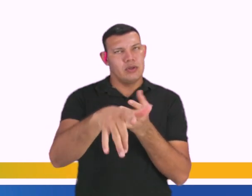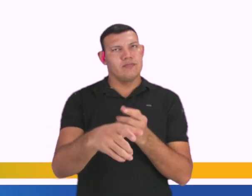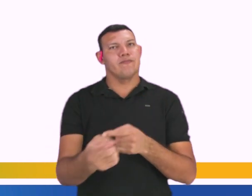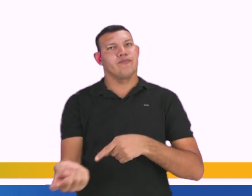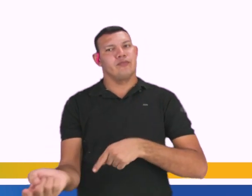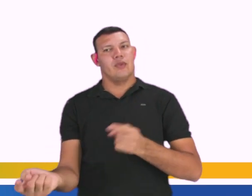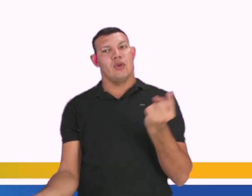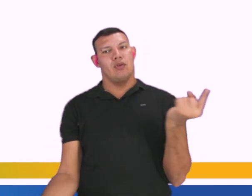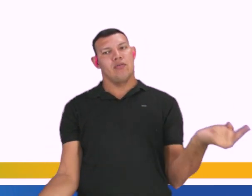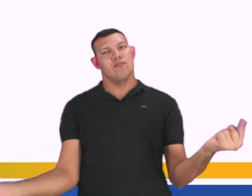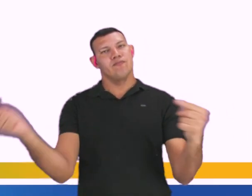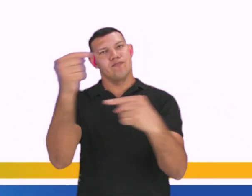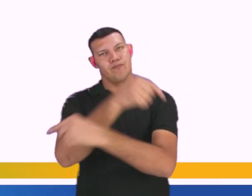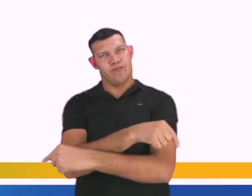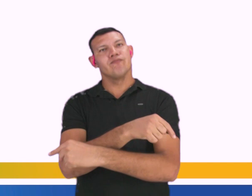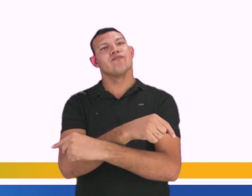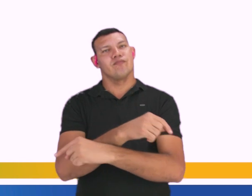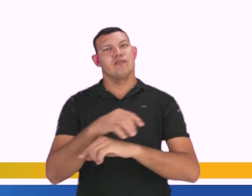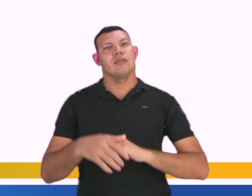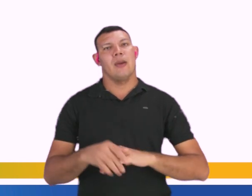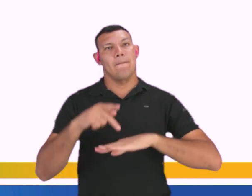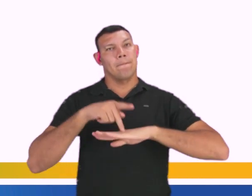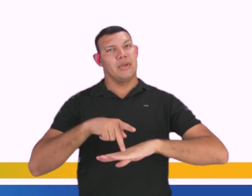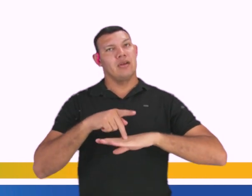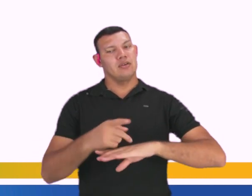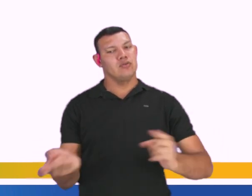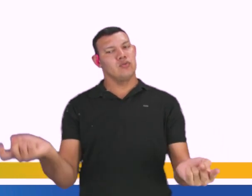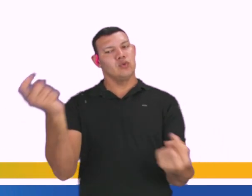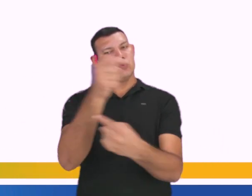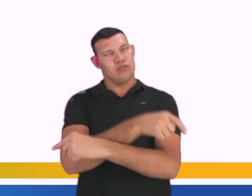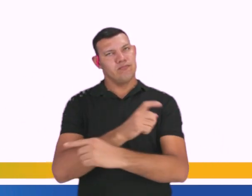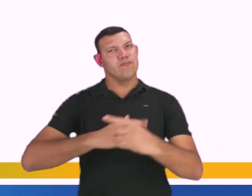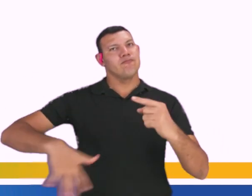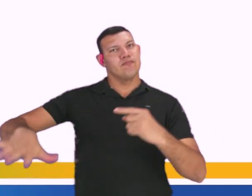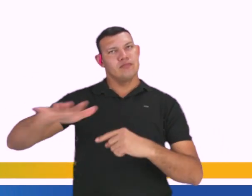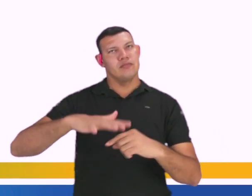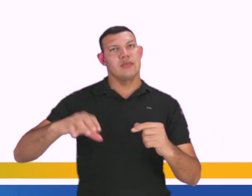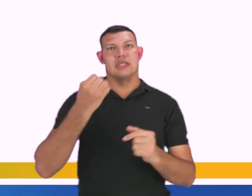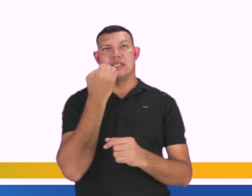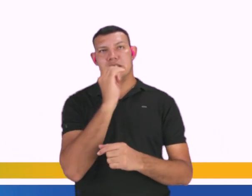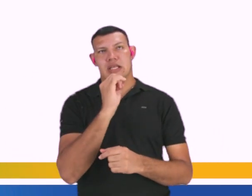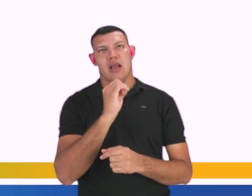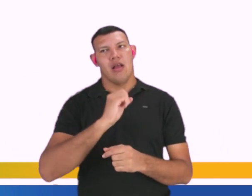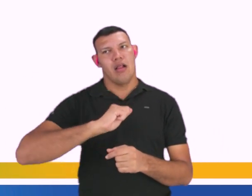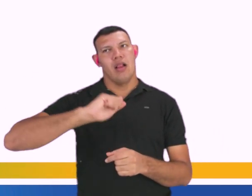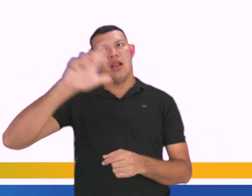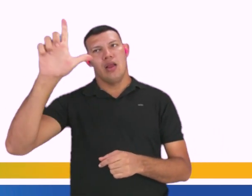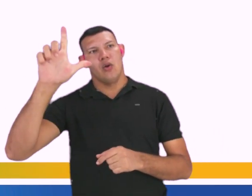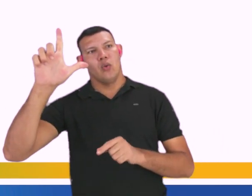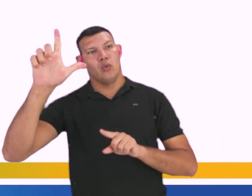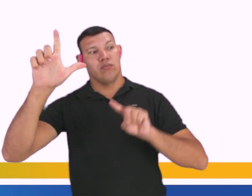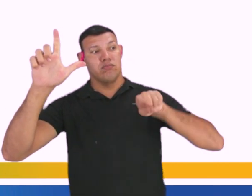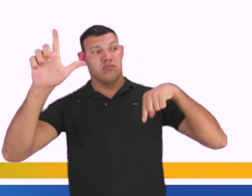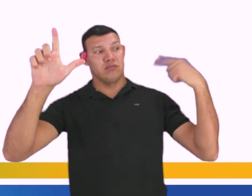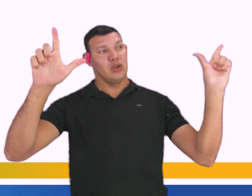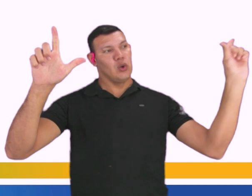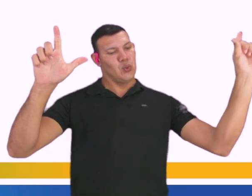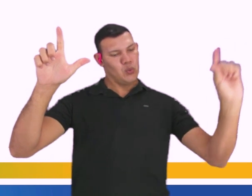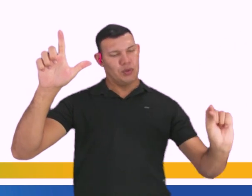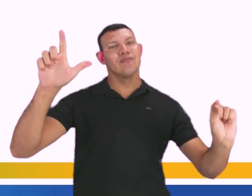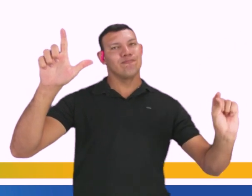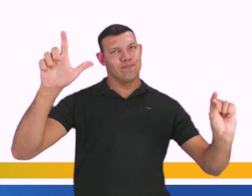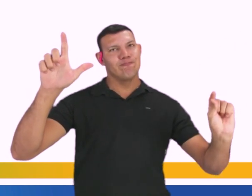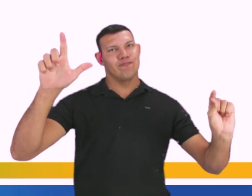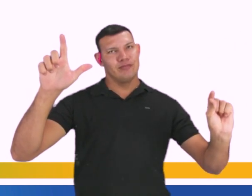inversamente proporcional à área. E o que vai acontecer é que se um aumenta, a outra tem que diminuir. Então, na figura, essa área